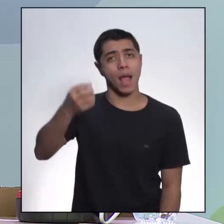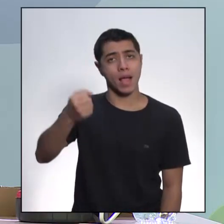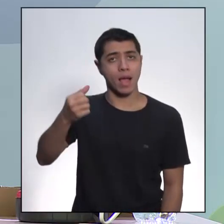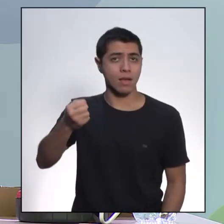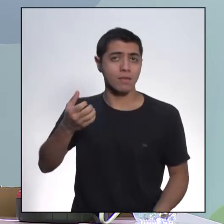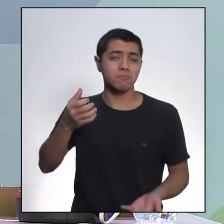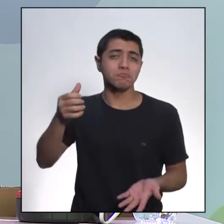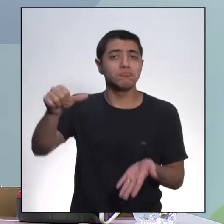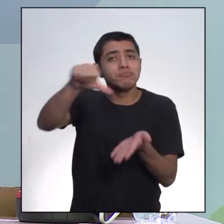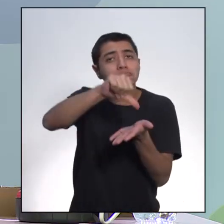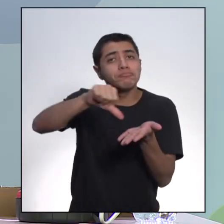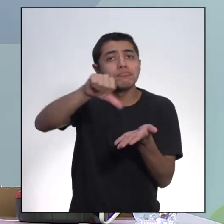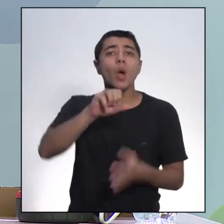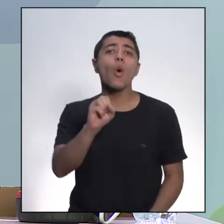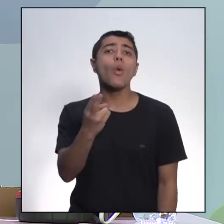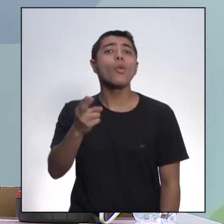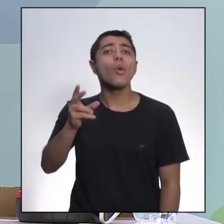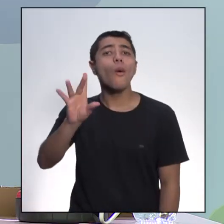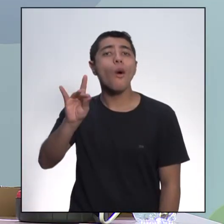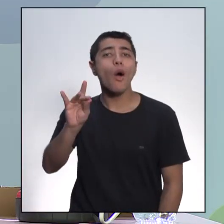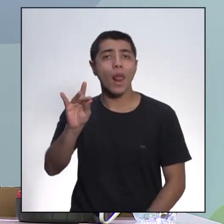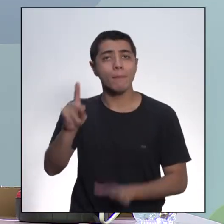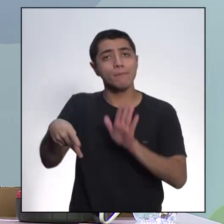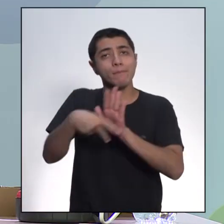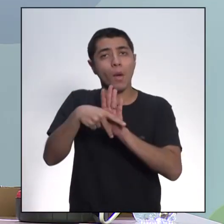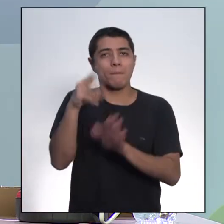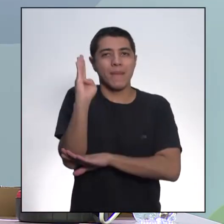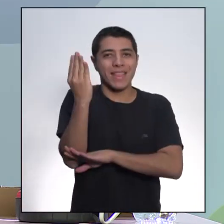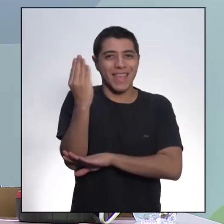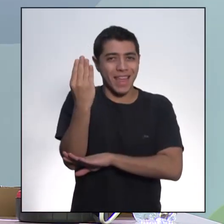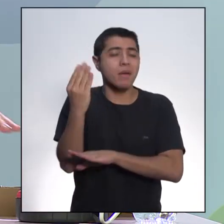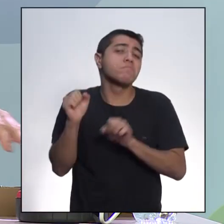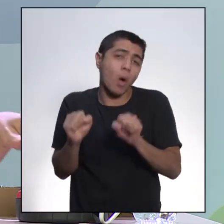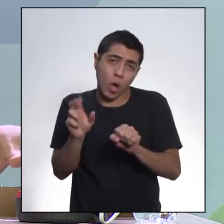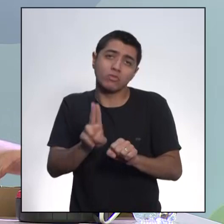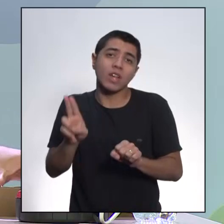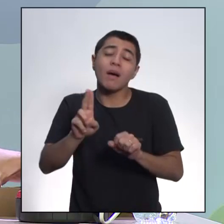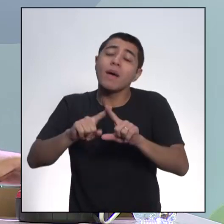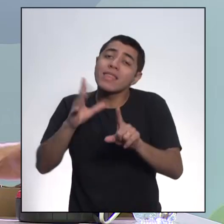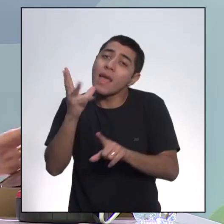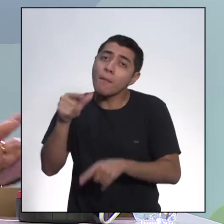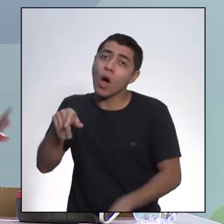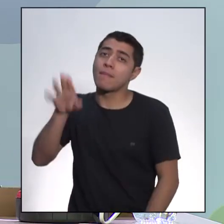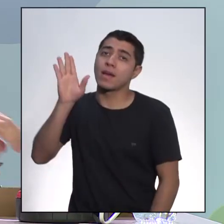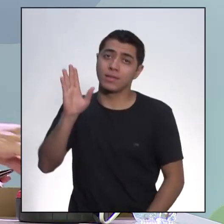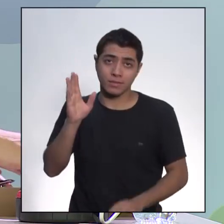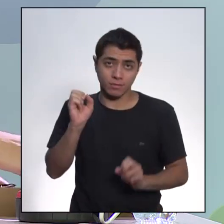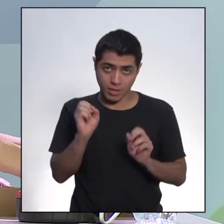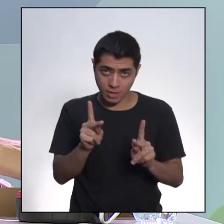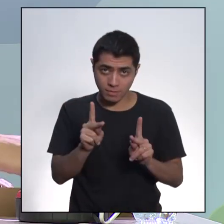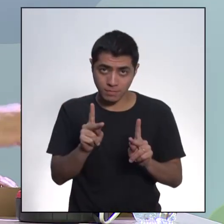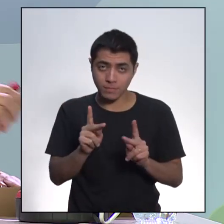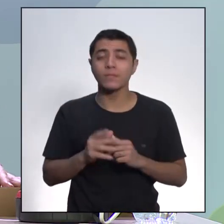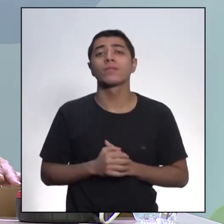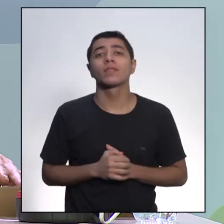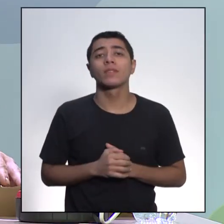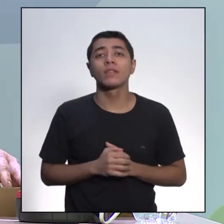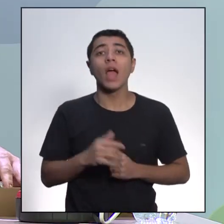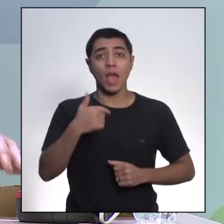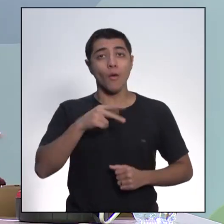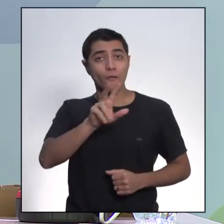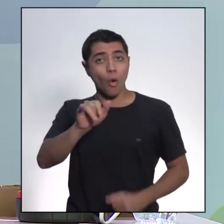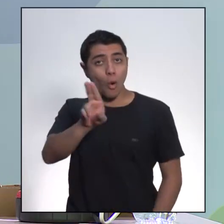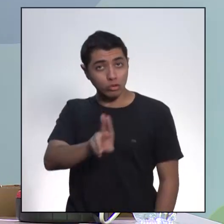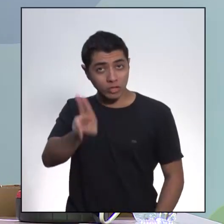um pouquinho mais para secar. Vou usar uma tesoura sem ponta, né, no caso de vocês, ou se você pode usar, aí sempre